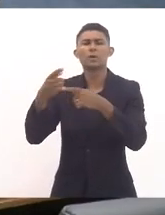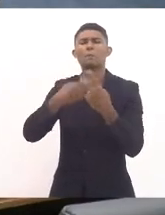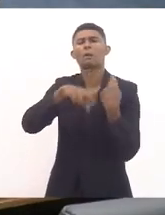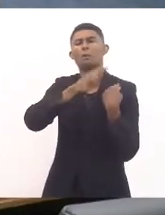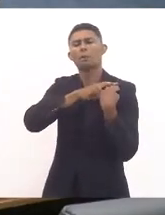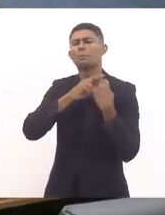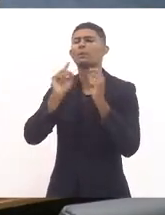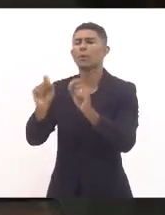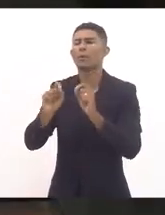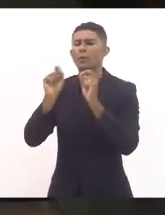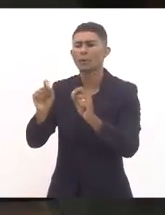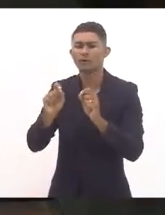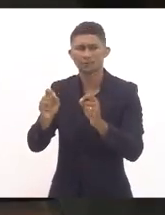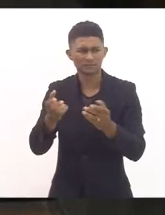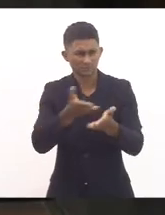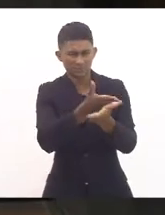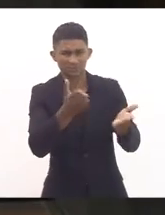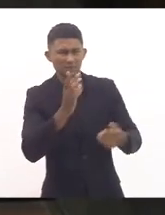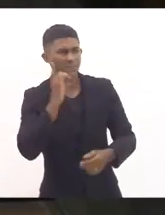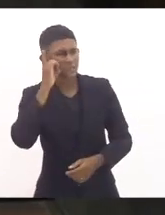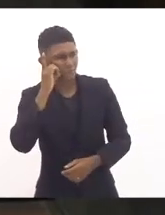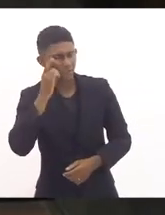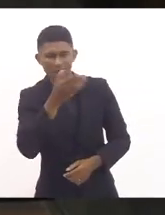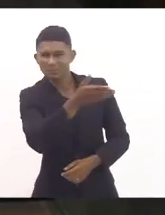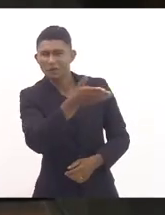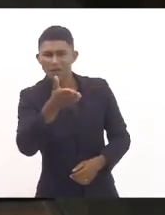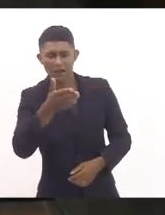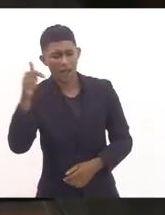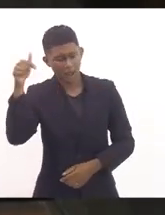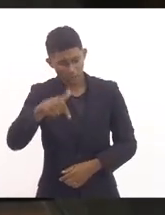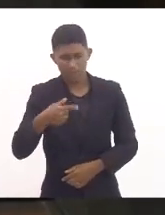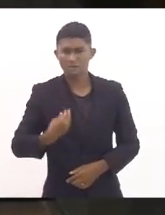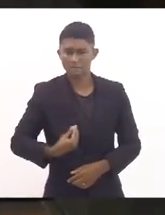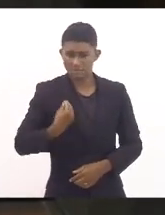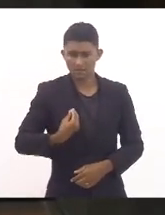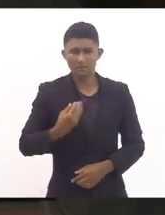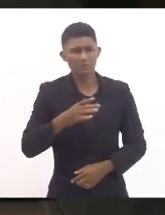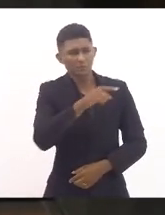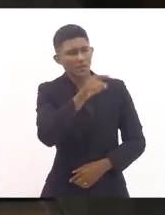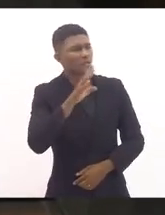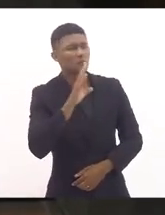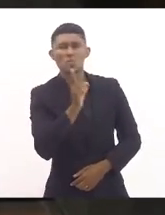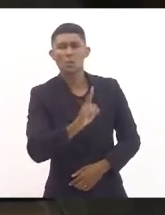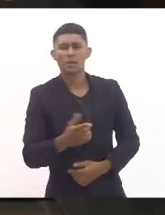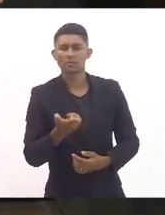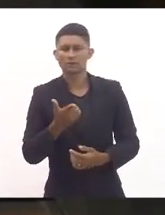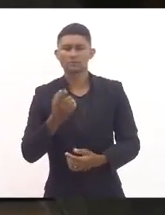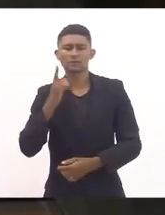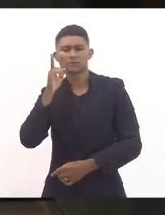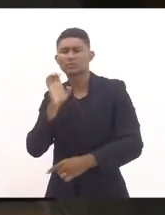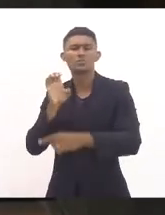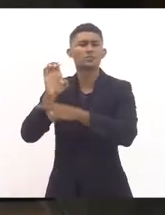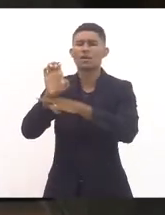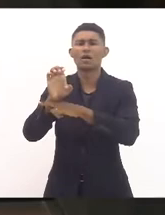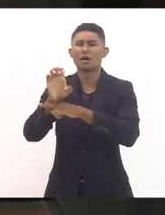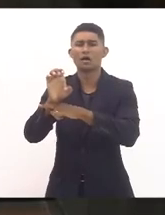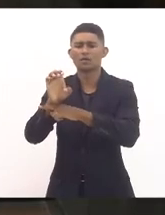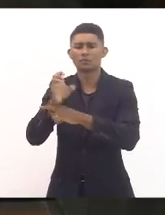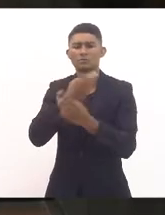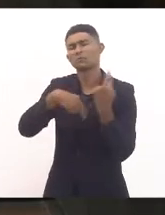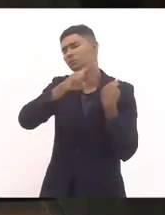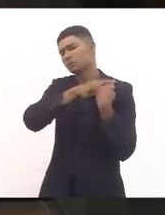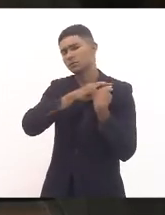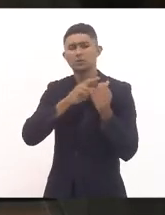aqui fazendo parte de um poder e desconhecem qual é a função do Estado. O